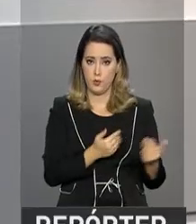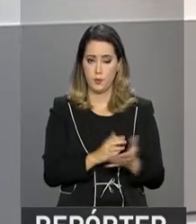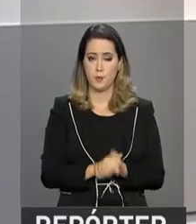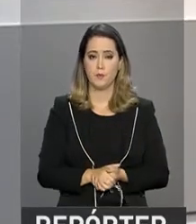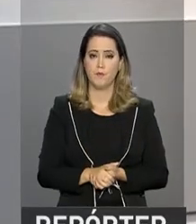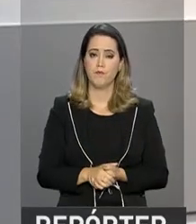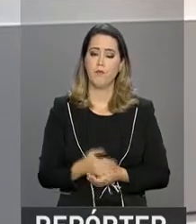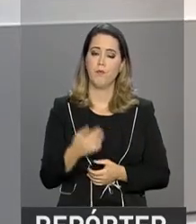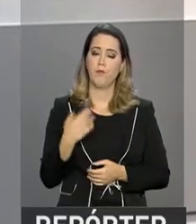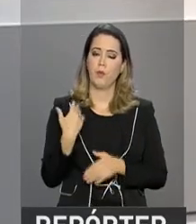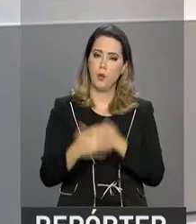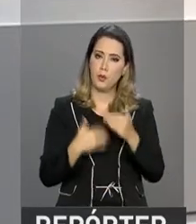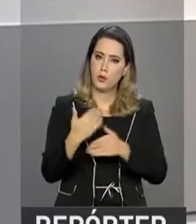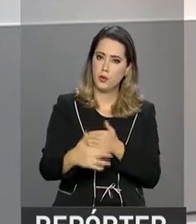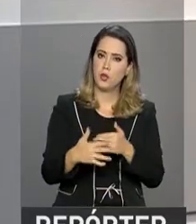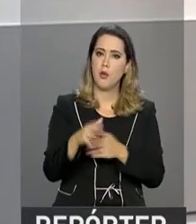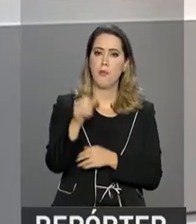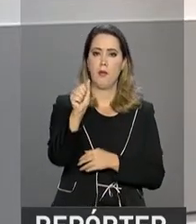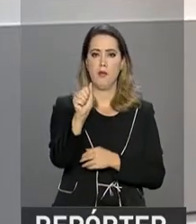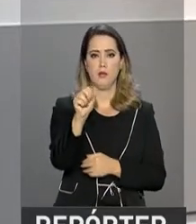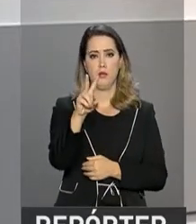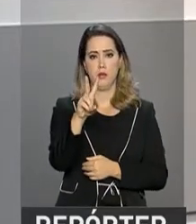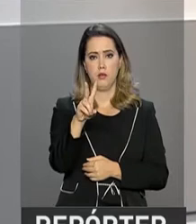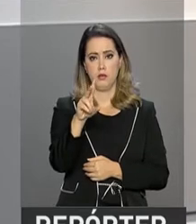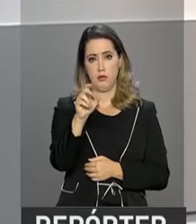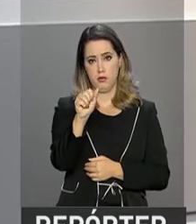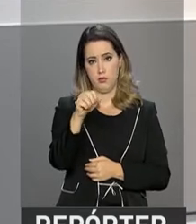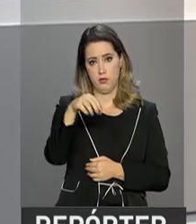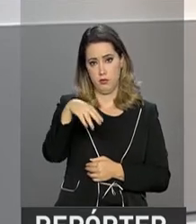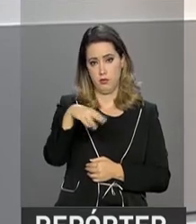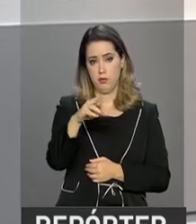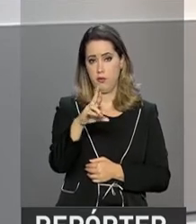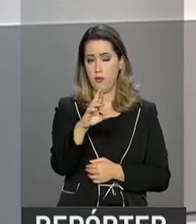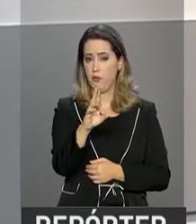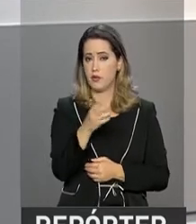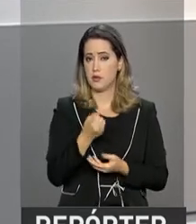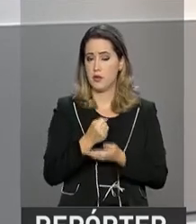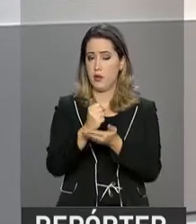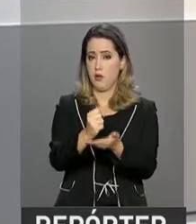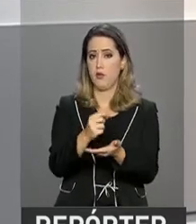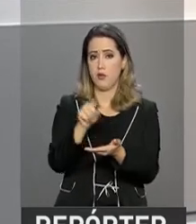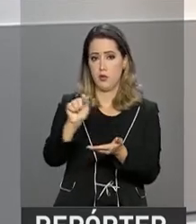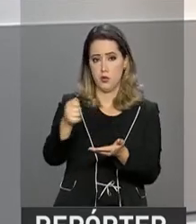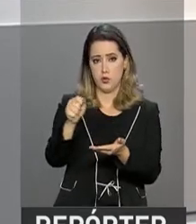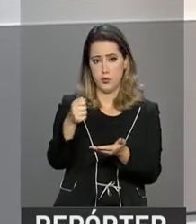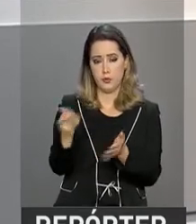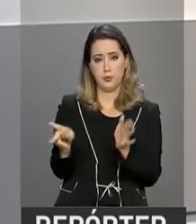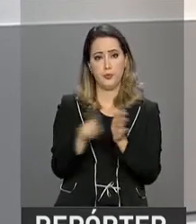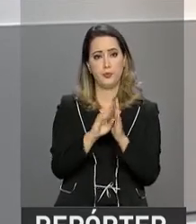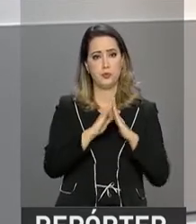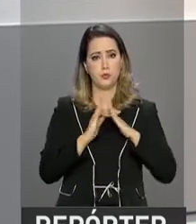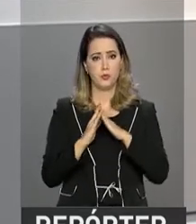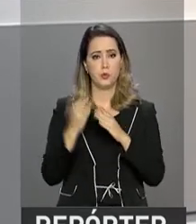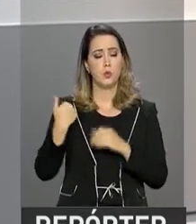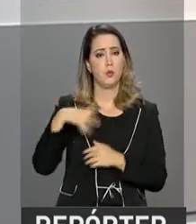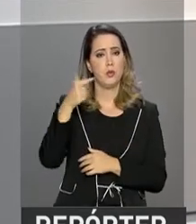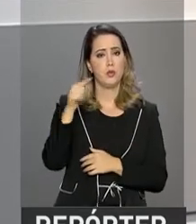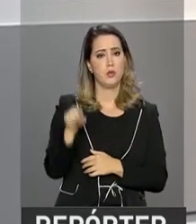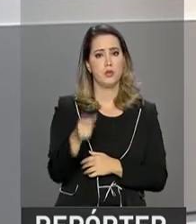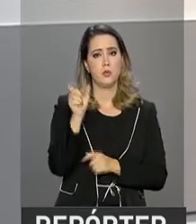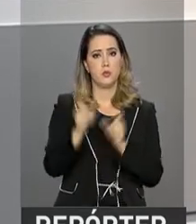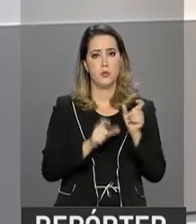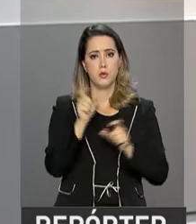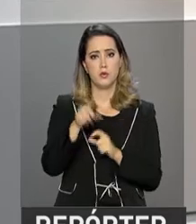programa avançar entregou neste fim de semana chaves da casa própria para mais de 7 mil pessoas no interior de são paulo quem